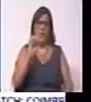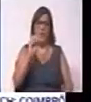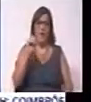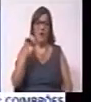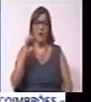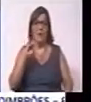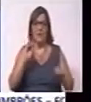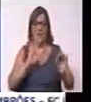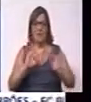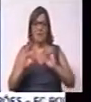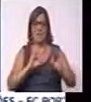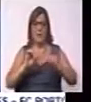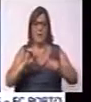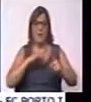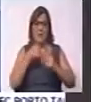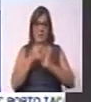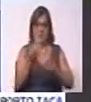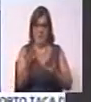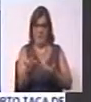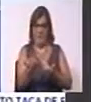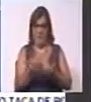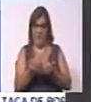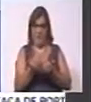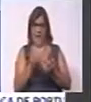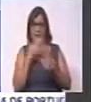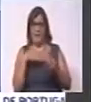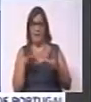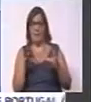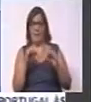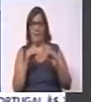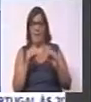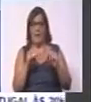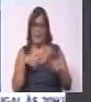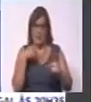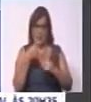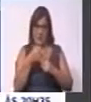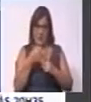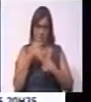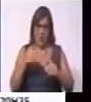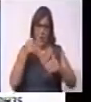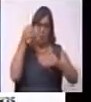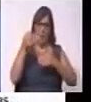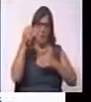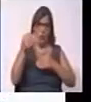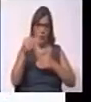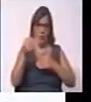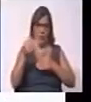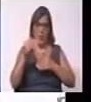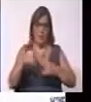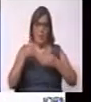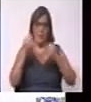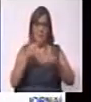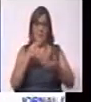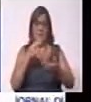para os desafios que aí vem e por falar em desafios e futuro a próxima geração de baterias